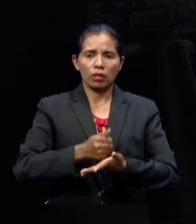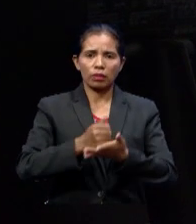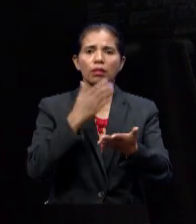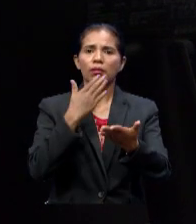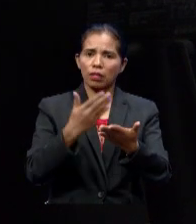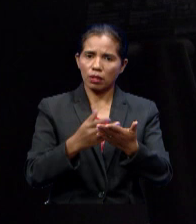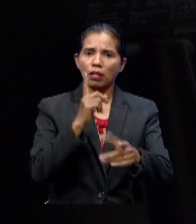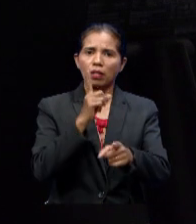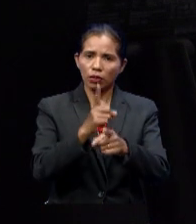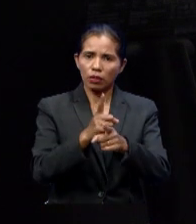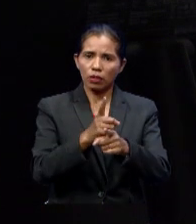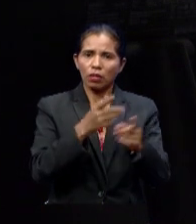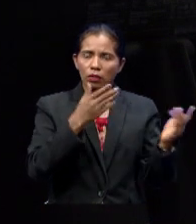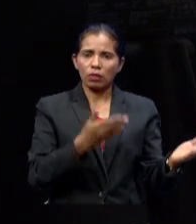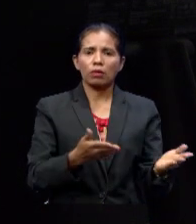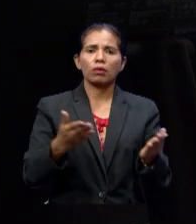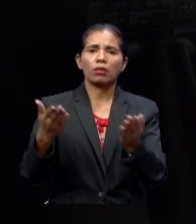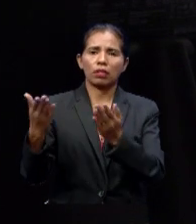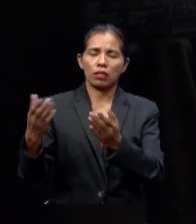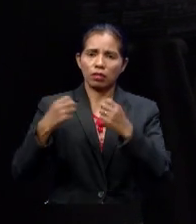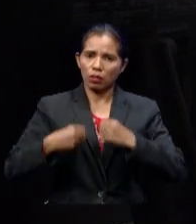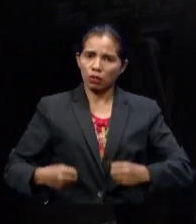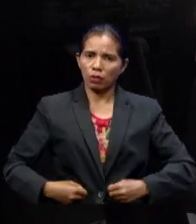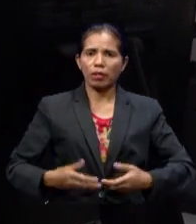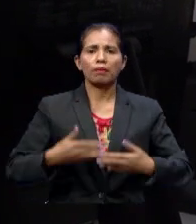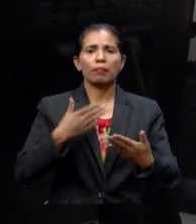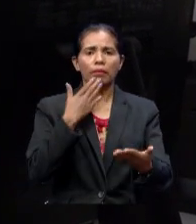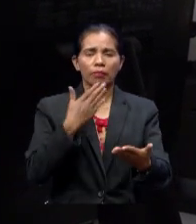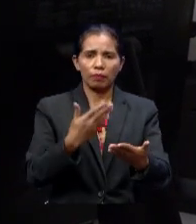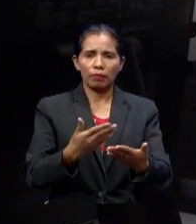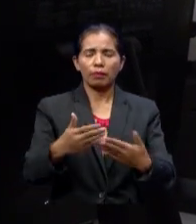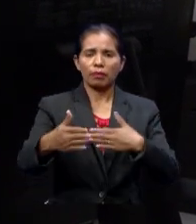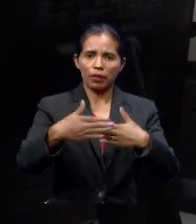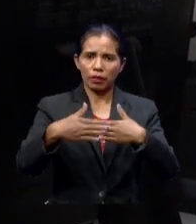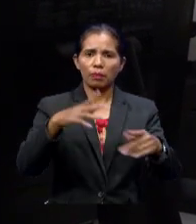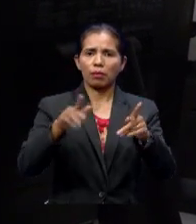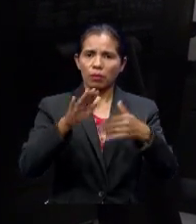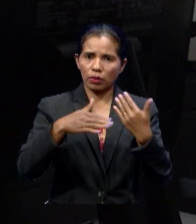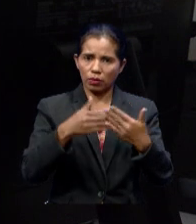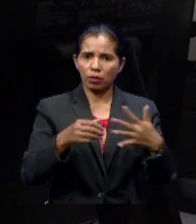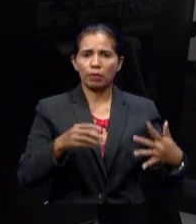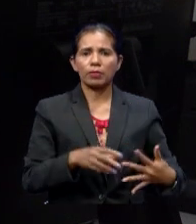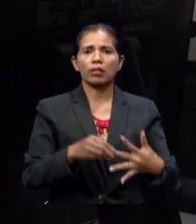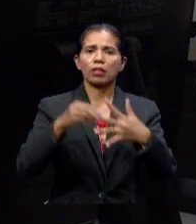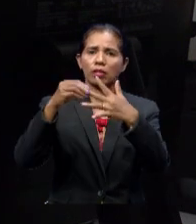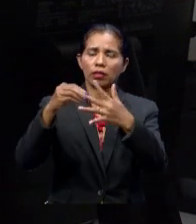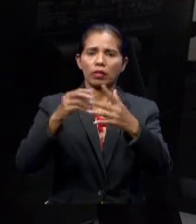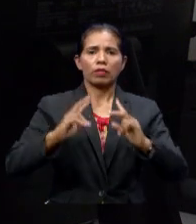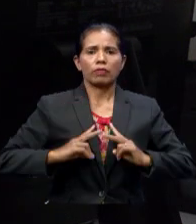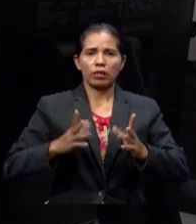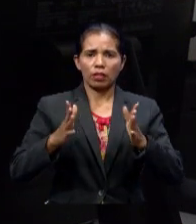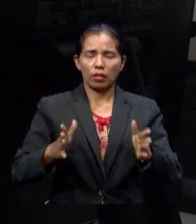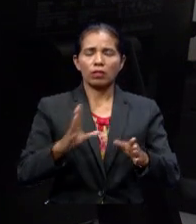kliu na luria pluris saudi basically ba hija itenenian comunidade sira liliu ba veteranos nomos